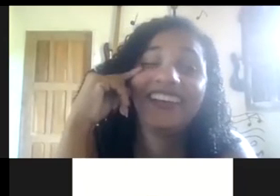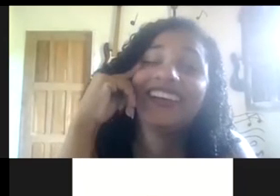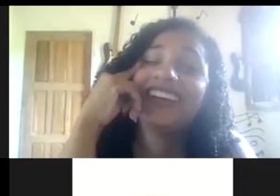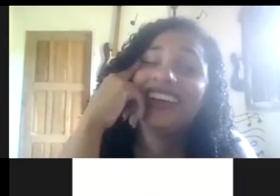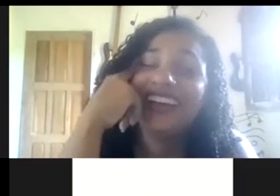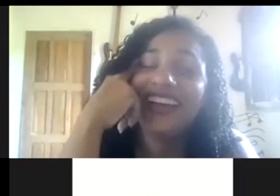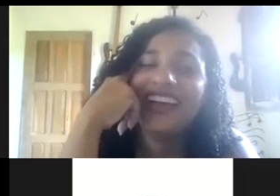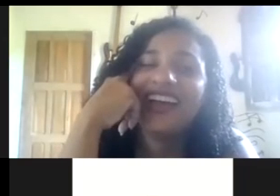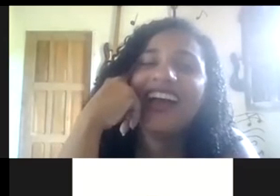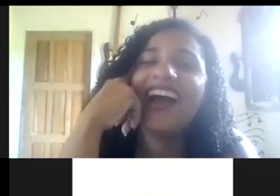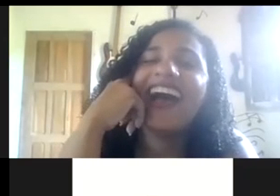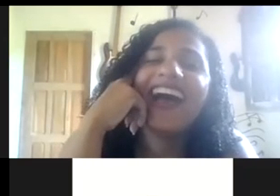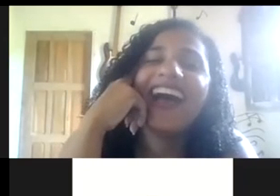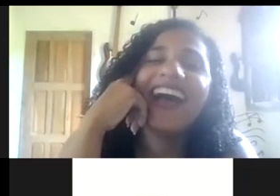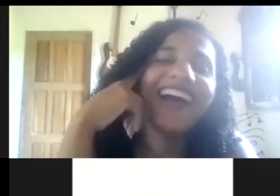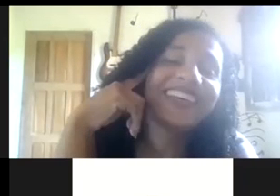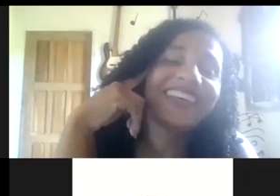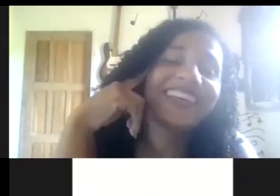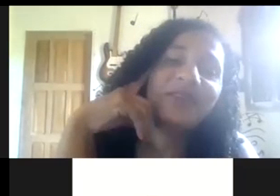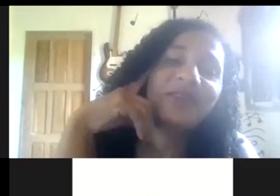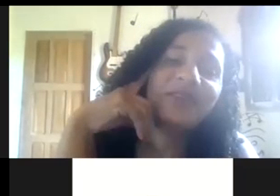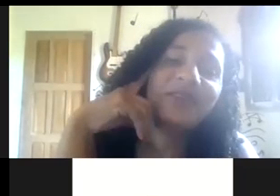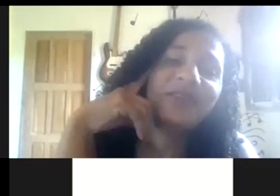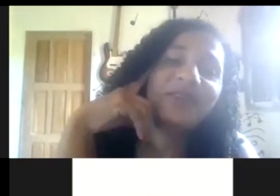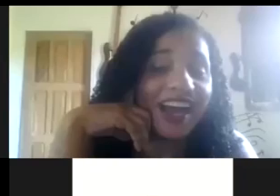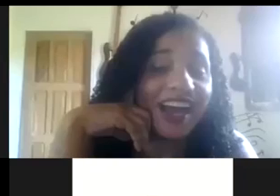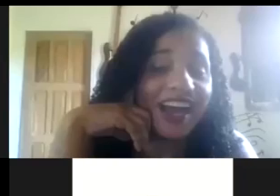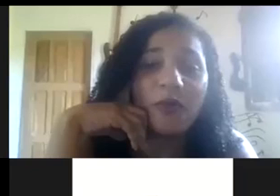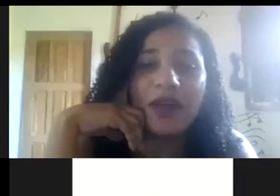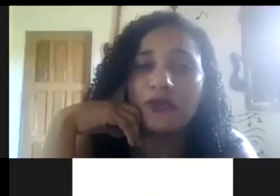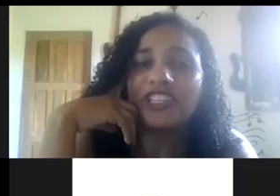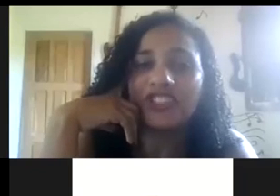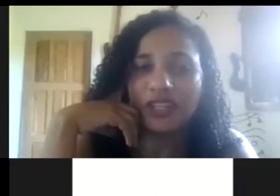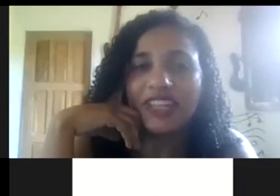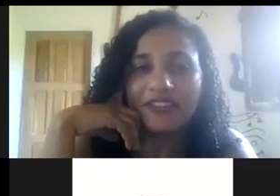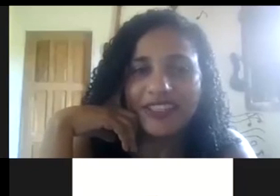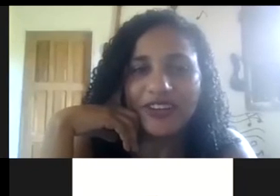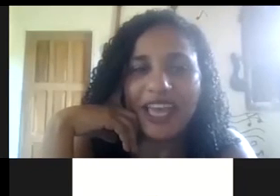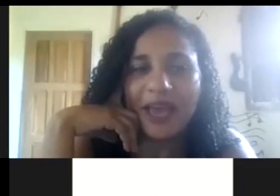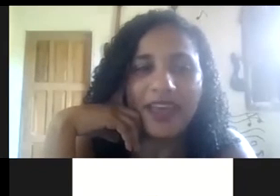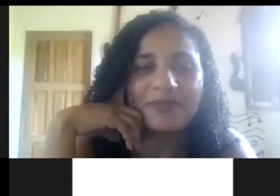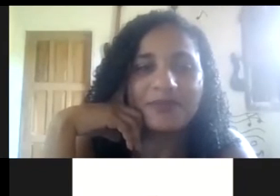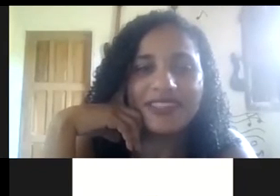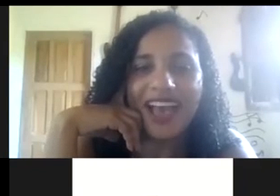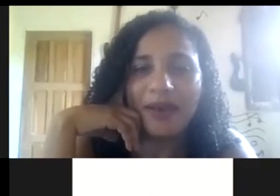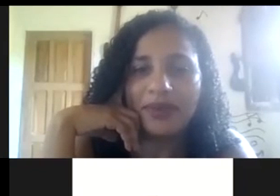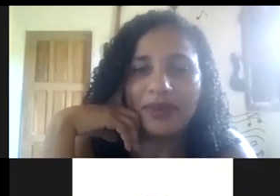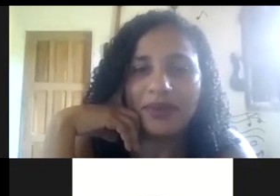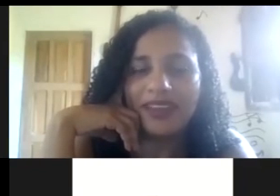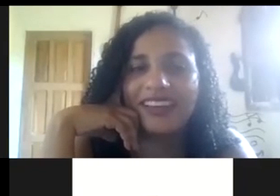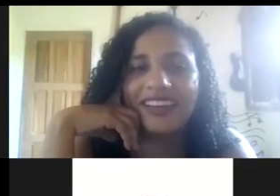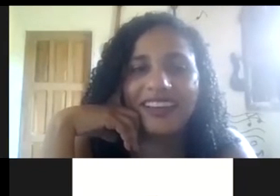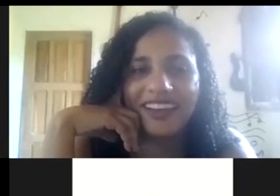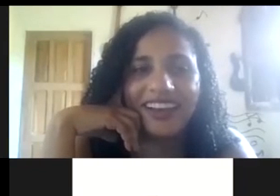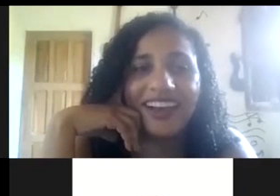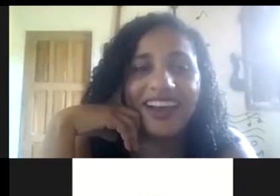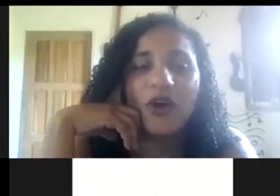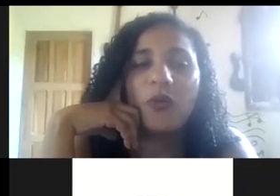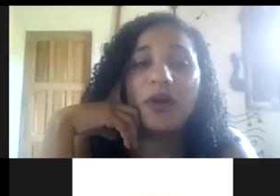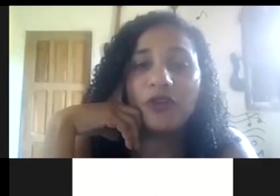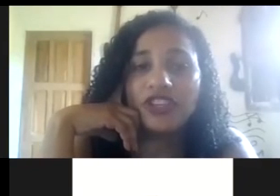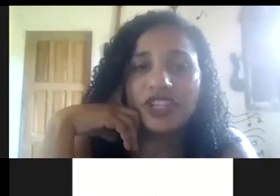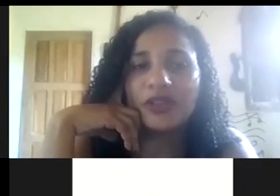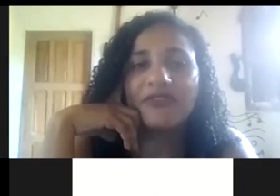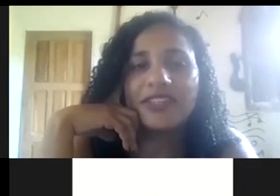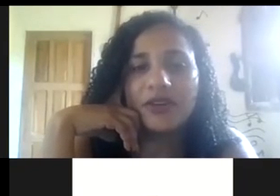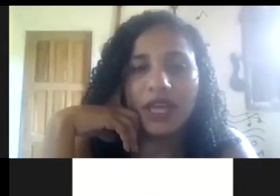sei que você está pagando apartamento. Ah, que bonitinha, o meu foi estilo da defensoria mesmo, tá? Olha a idealização.